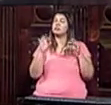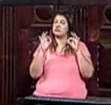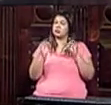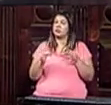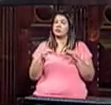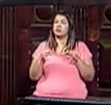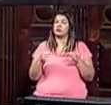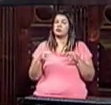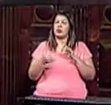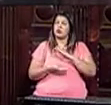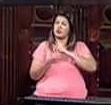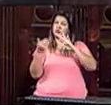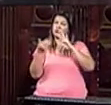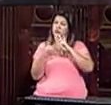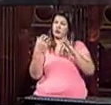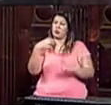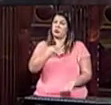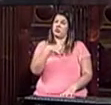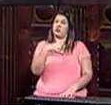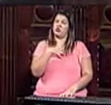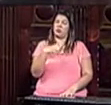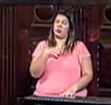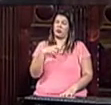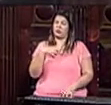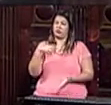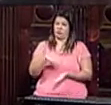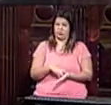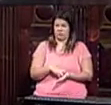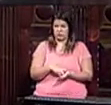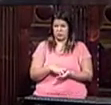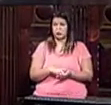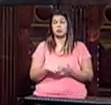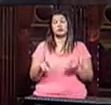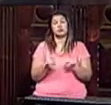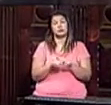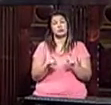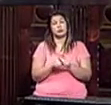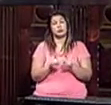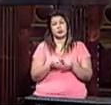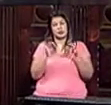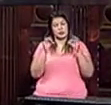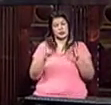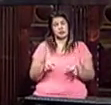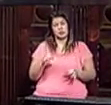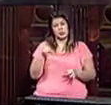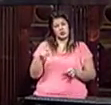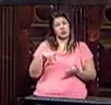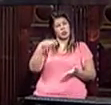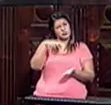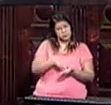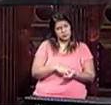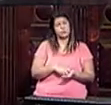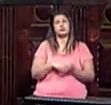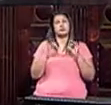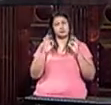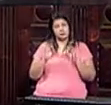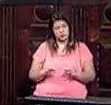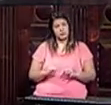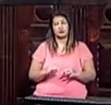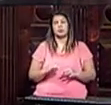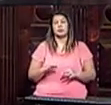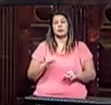retirar o sentimento de impunidade. E a certeza da punição é sim uma forma